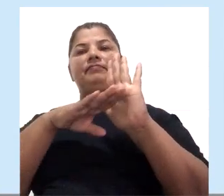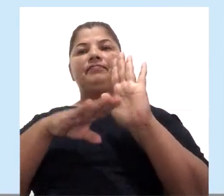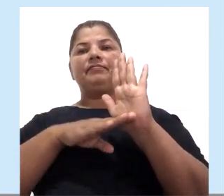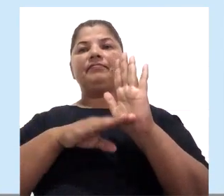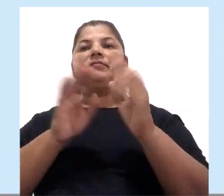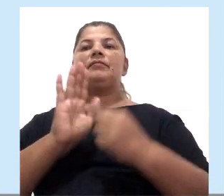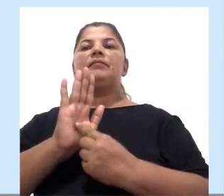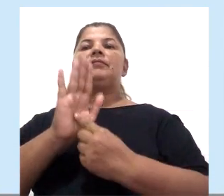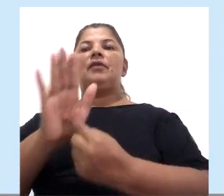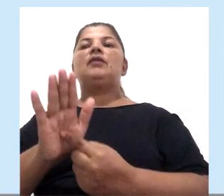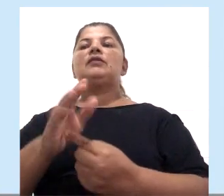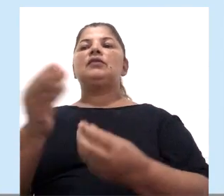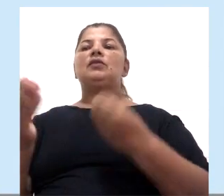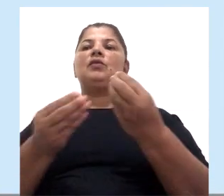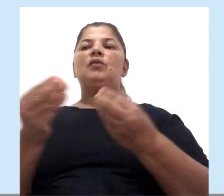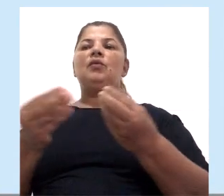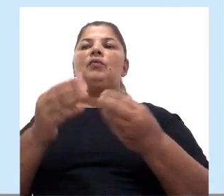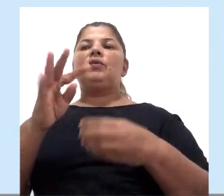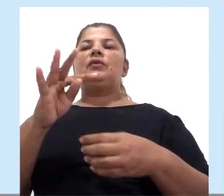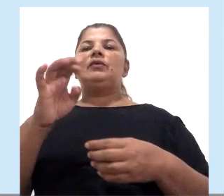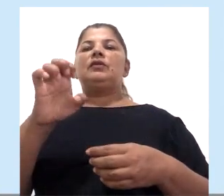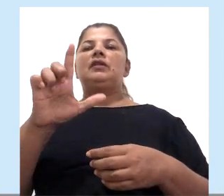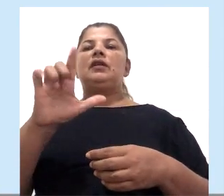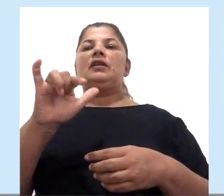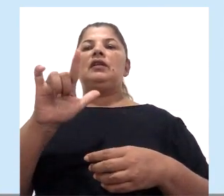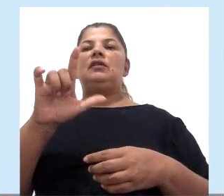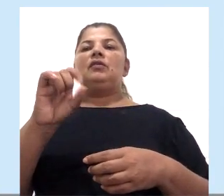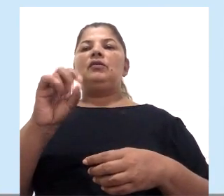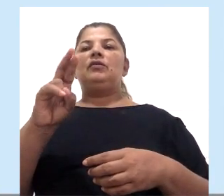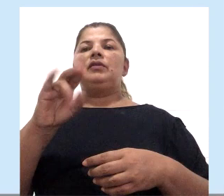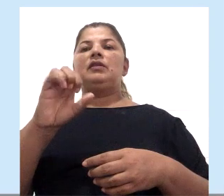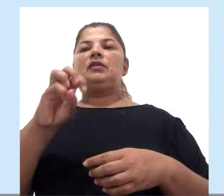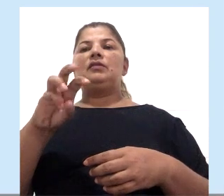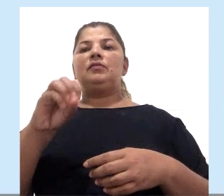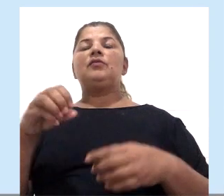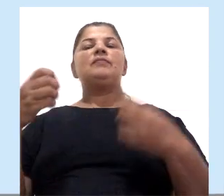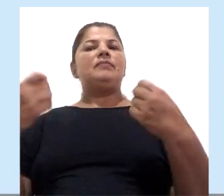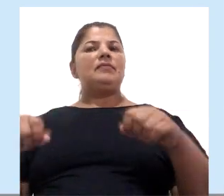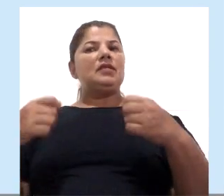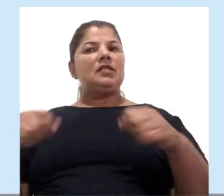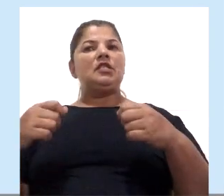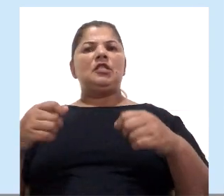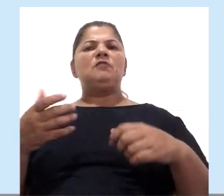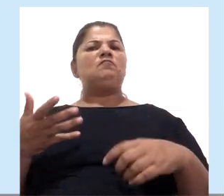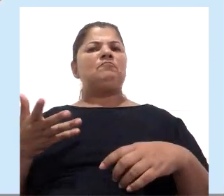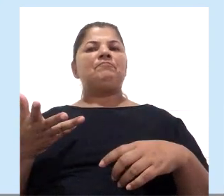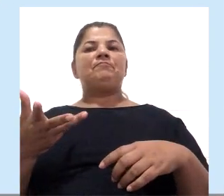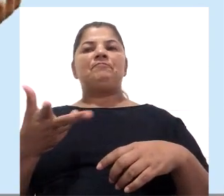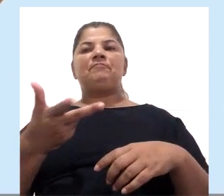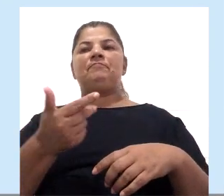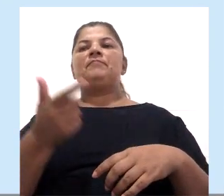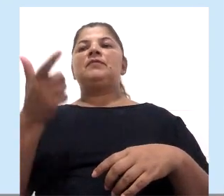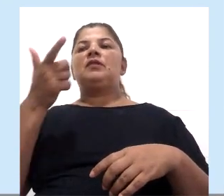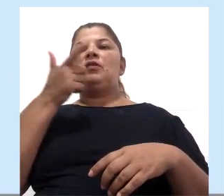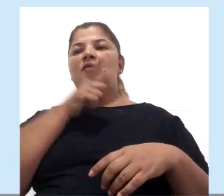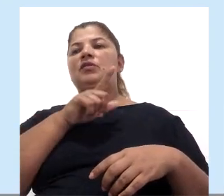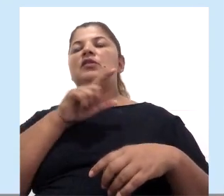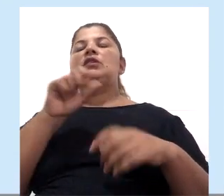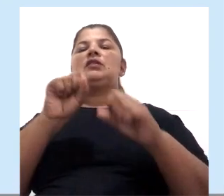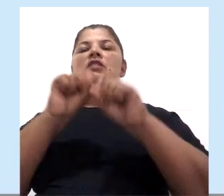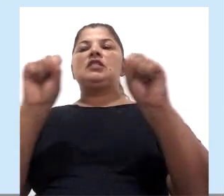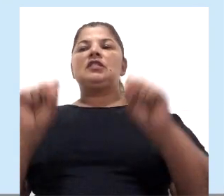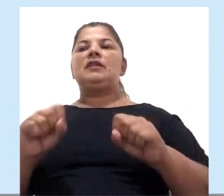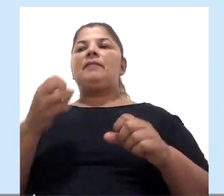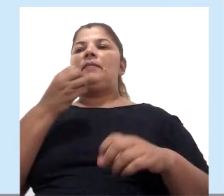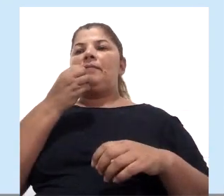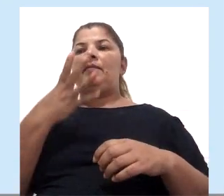aí mostra como o Taylorismo ele precisa ser eficiente para se tornar um sistema aí que dê lucro.